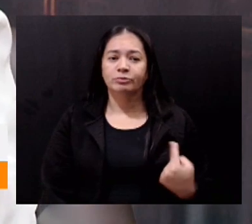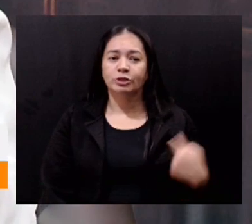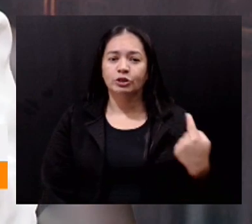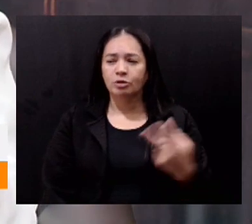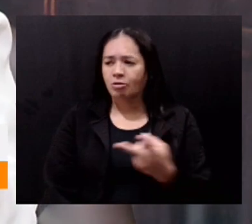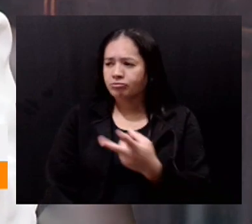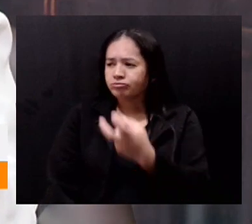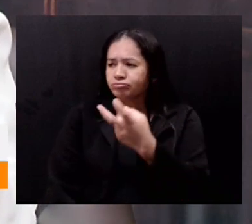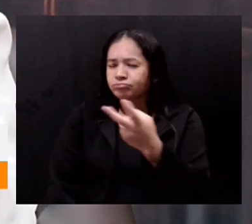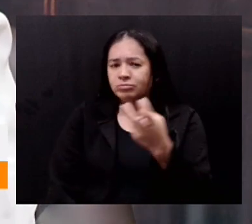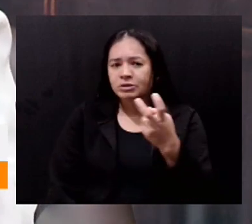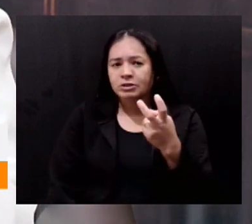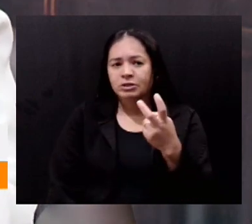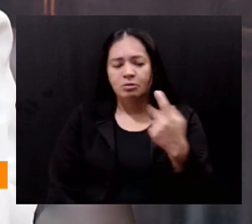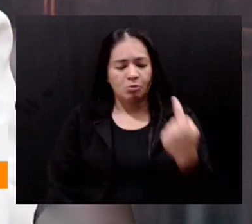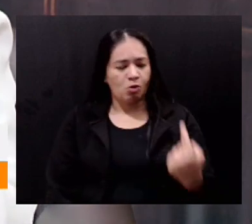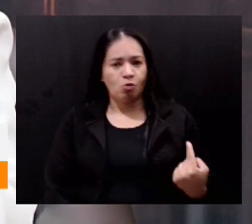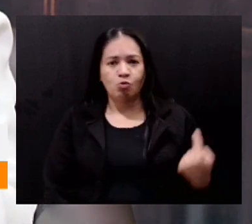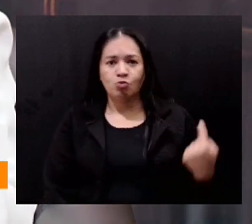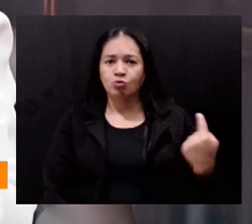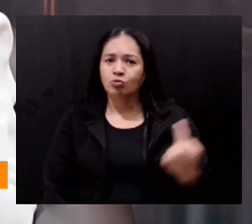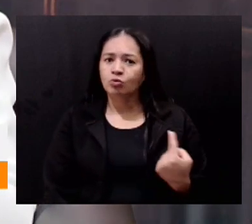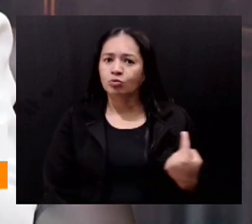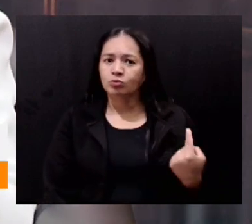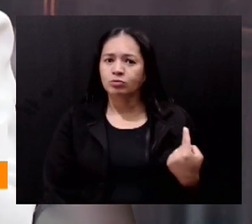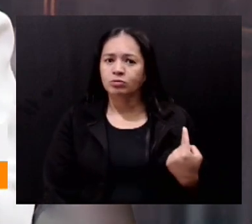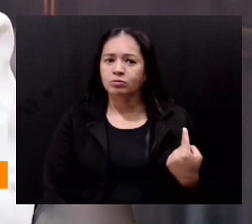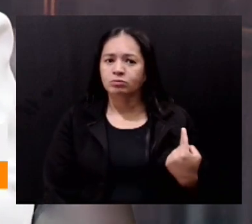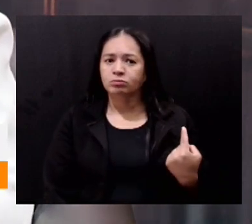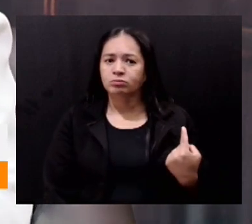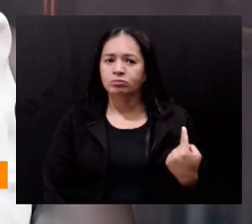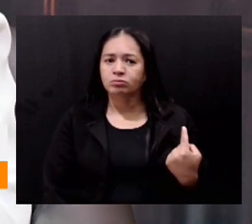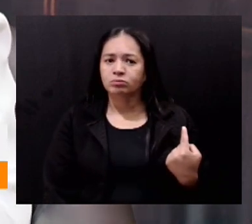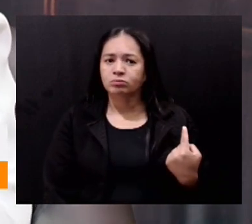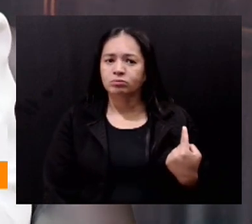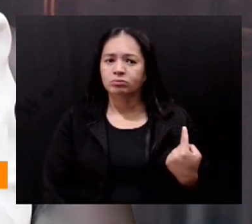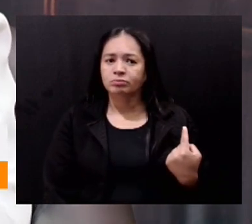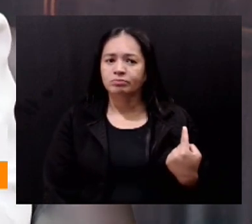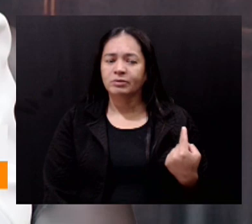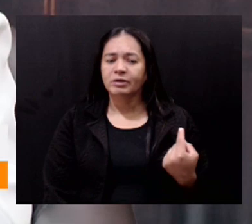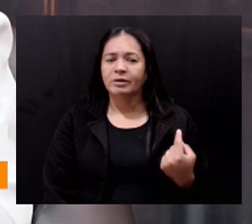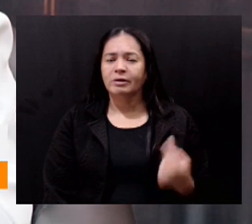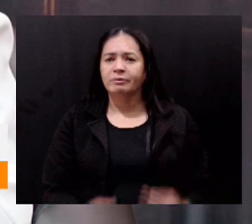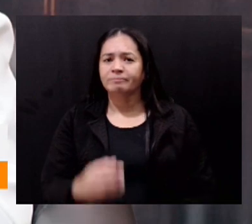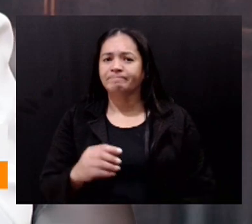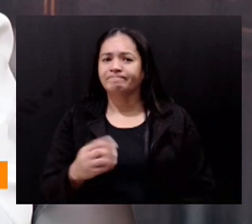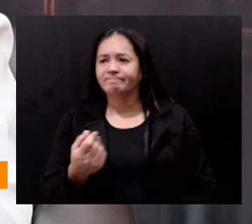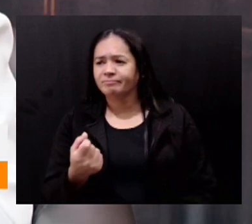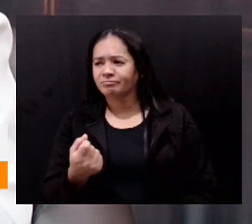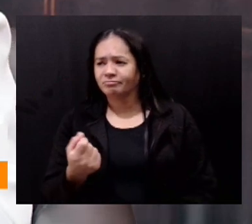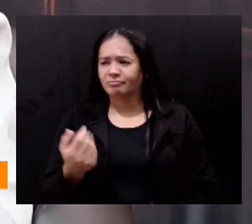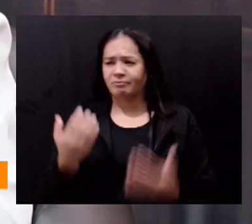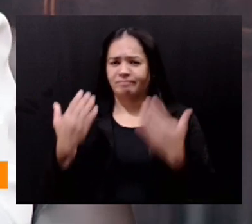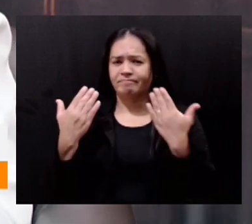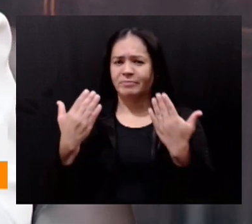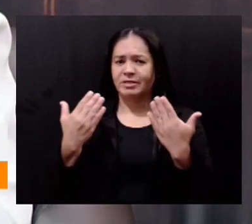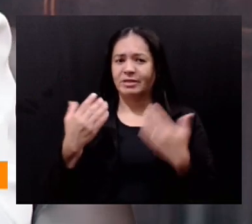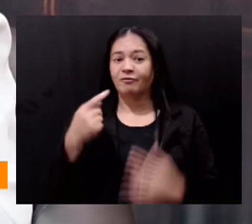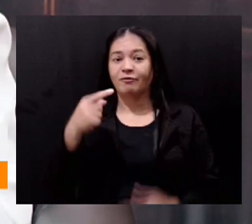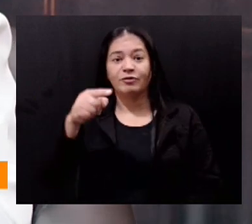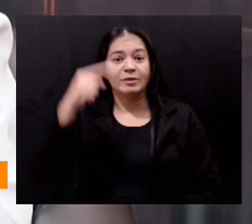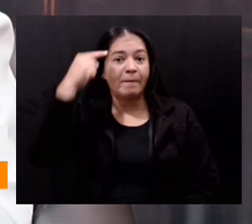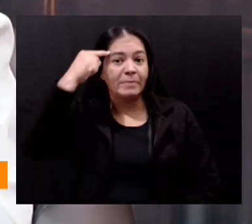isolamento social, Uhum. né. Então, é uma falsa impressão que você tem amigos, que você está